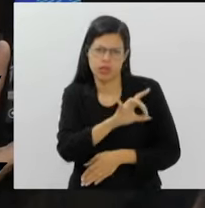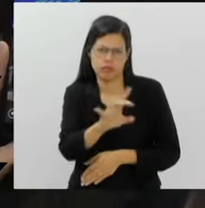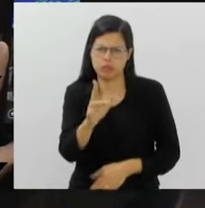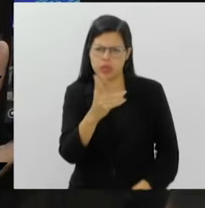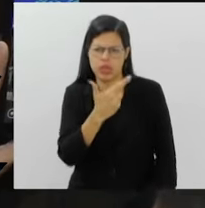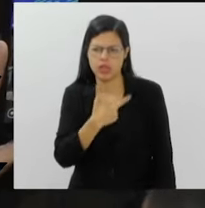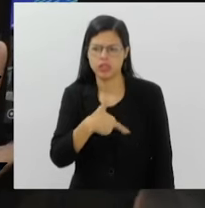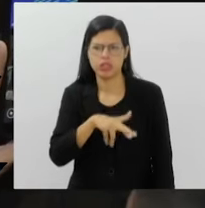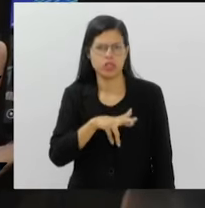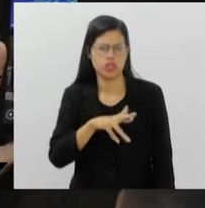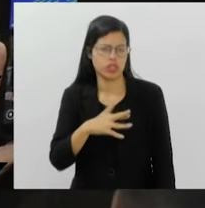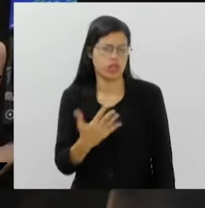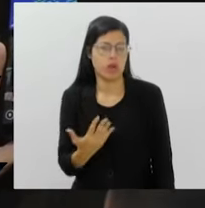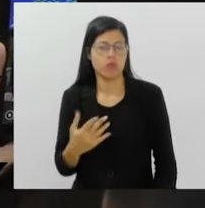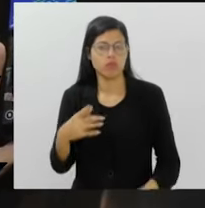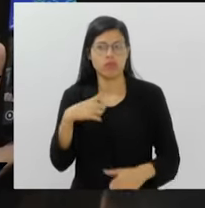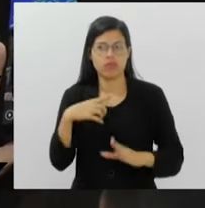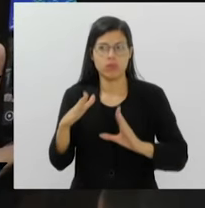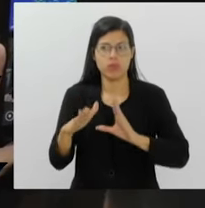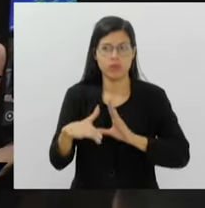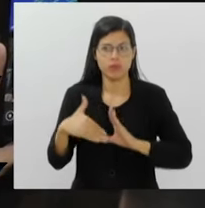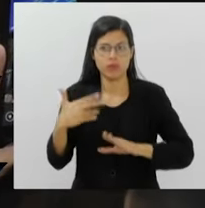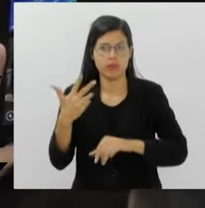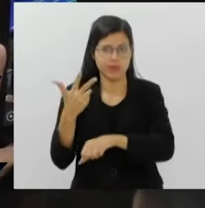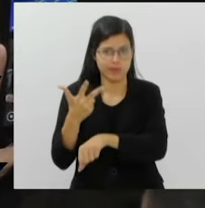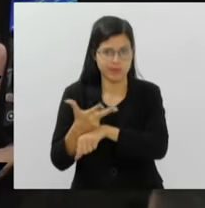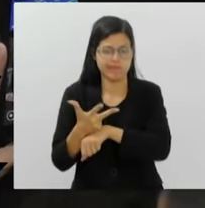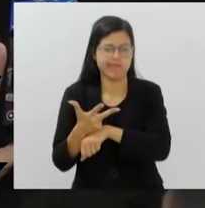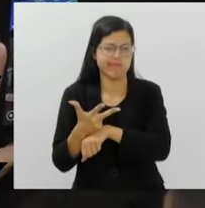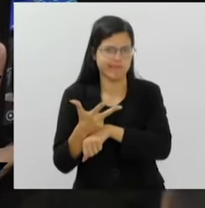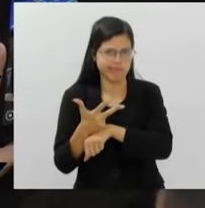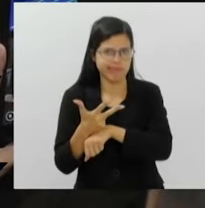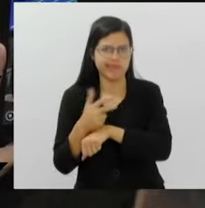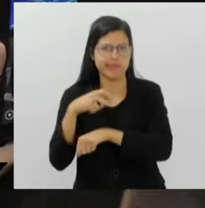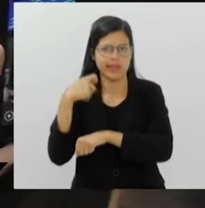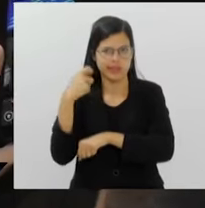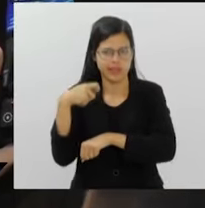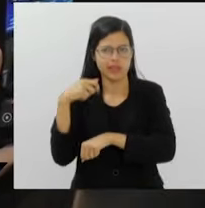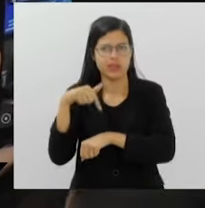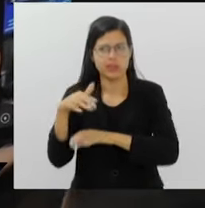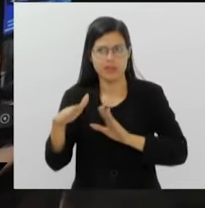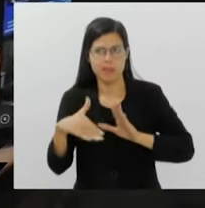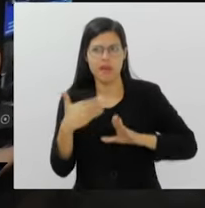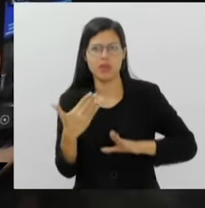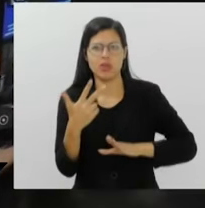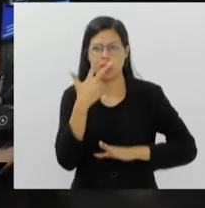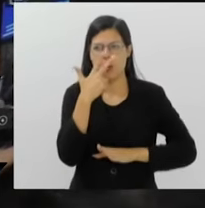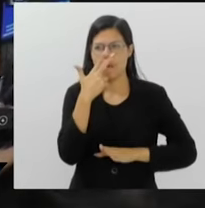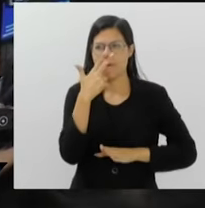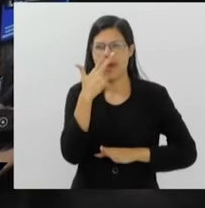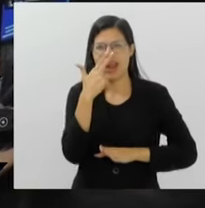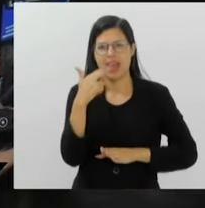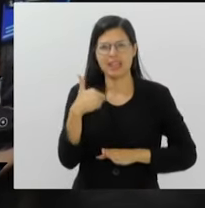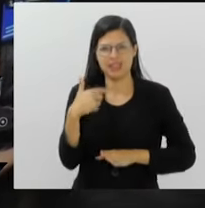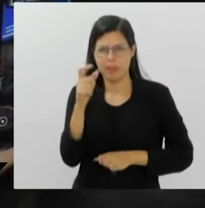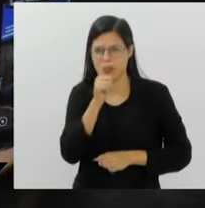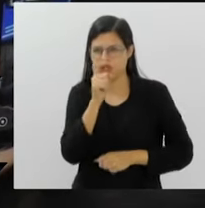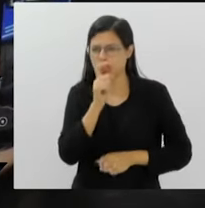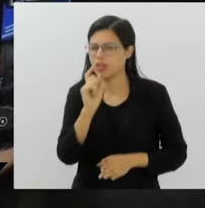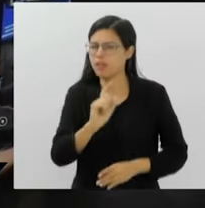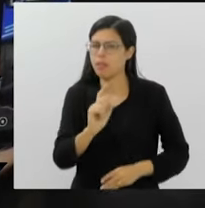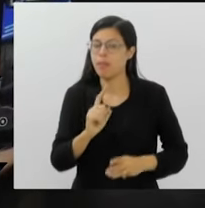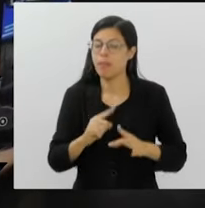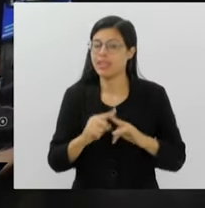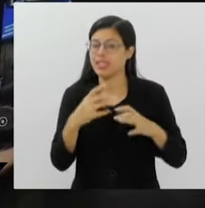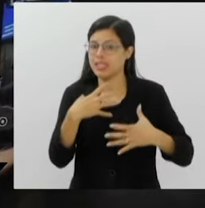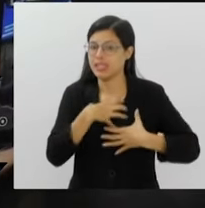acredita, e receber o vídeo que Vossa Excelência me mandou. Muitas das vezes parece hipocrisia ou demagogia, mas a gente só sente